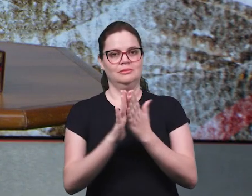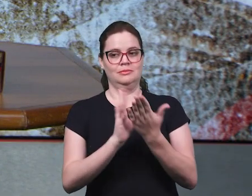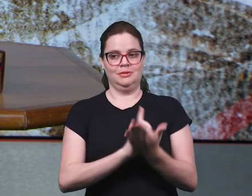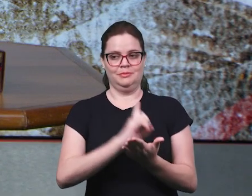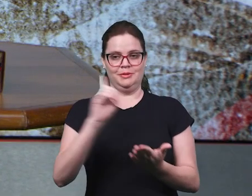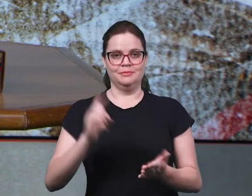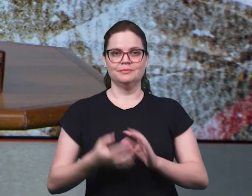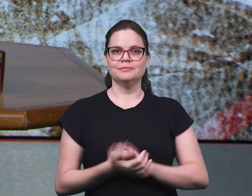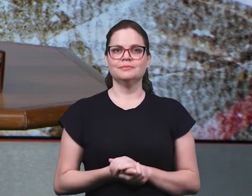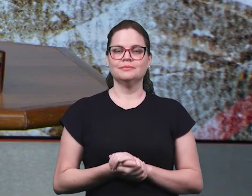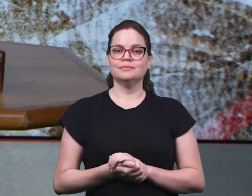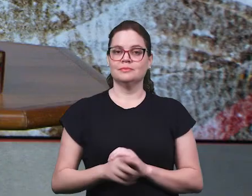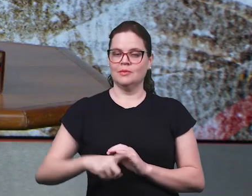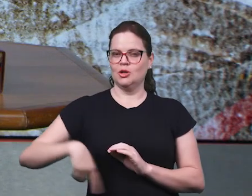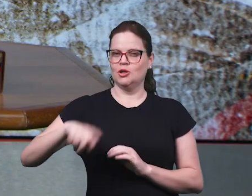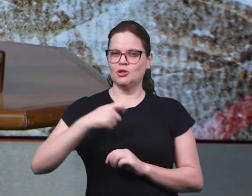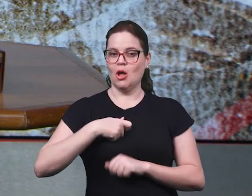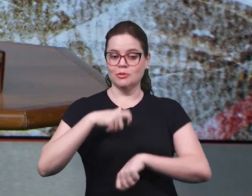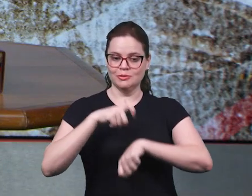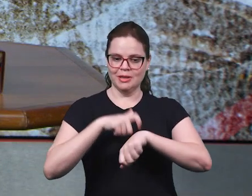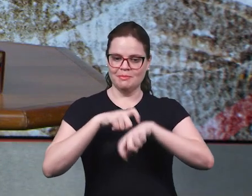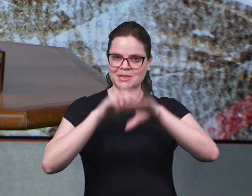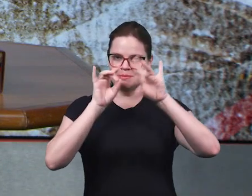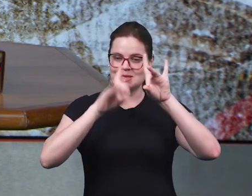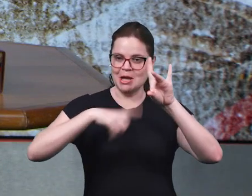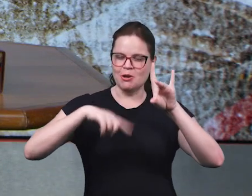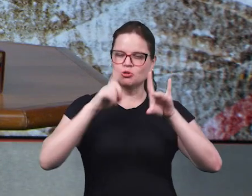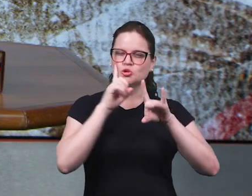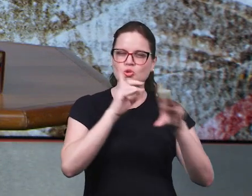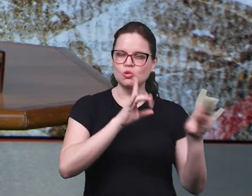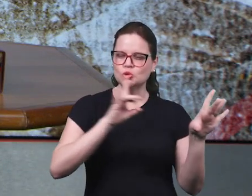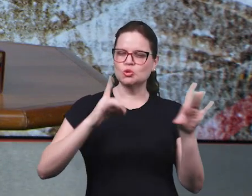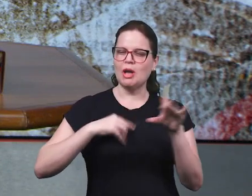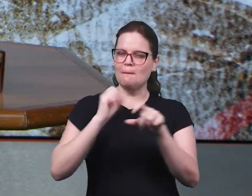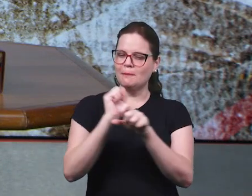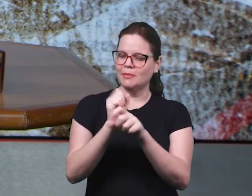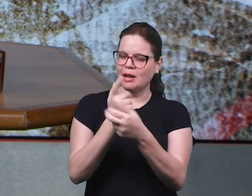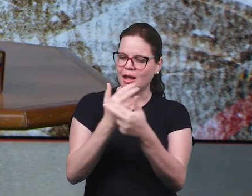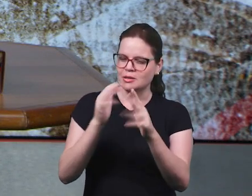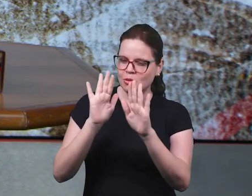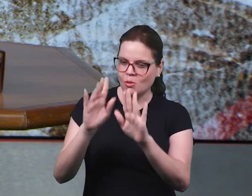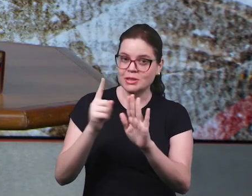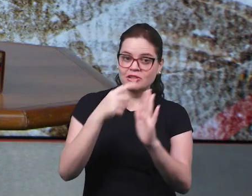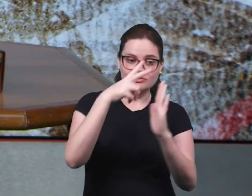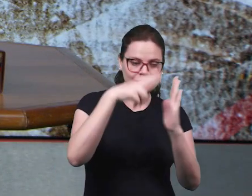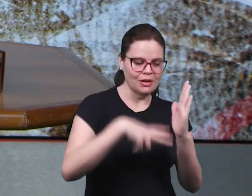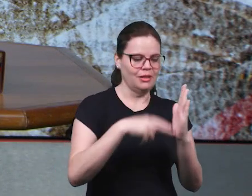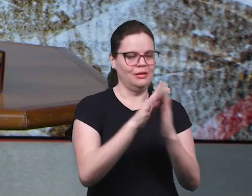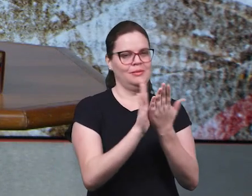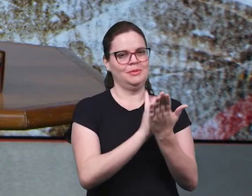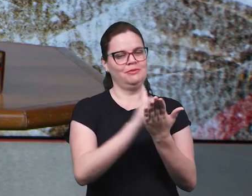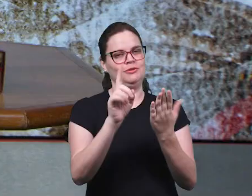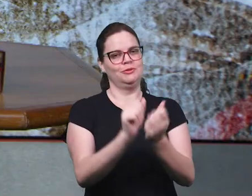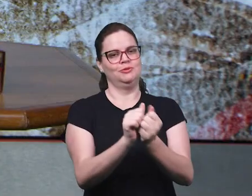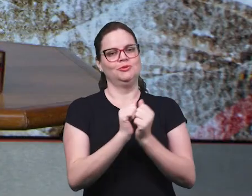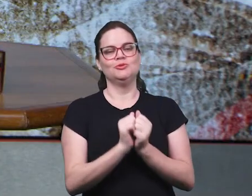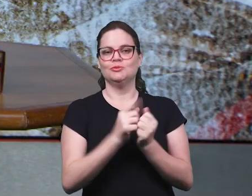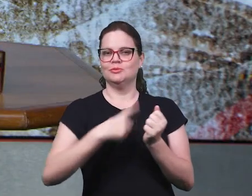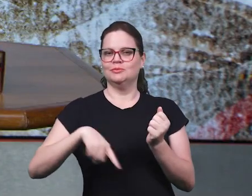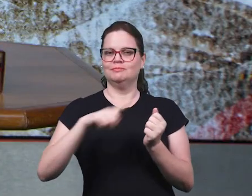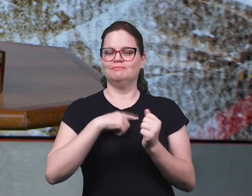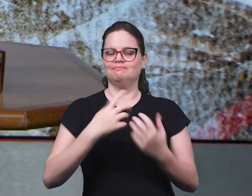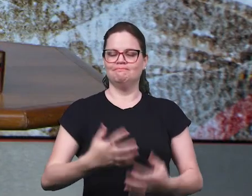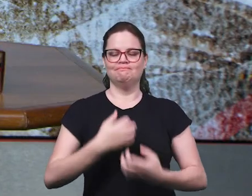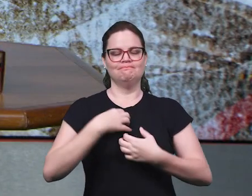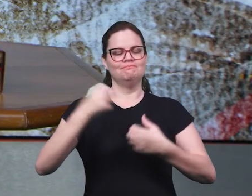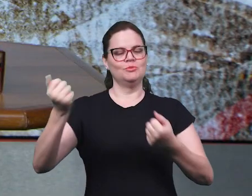Bíblia. É um tempo que nós reservamos diariamente para lermos juntos a palavra do Senhor. Isso tem sido vida para nós,